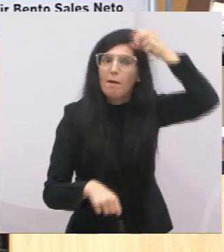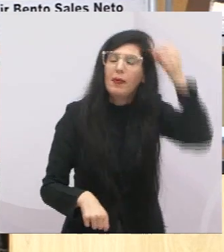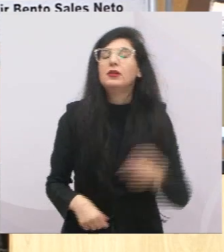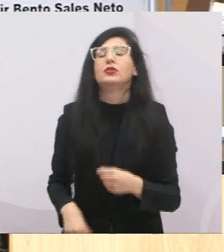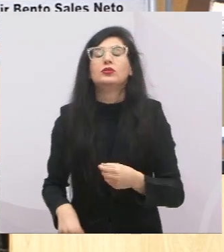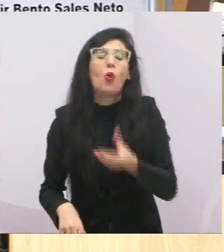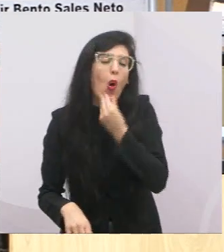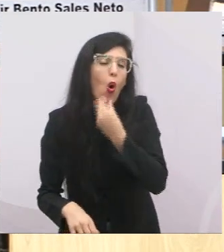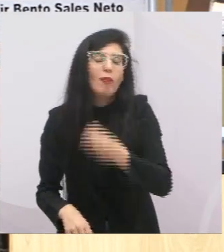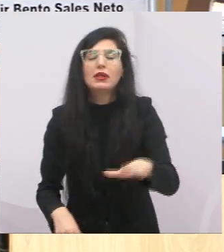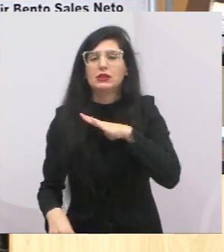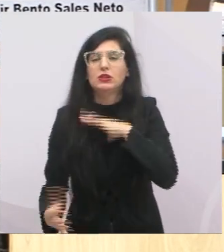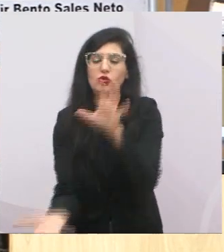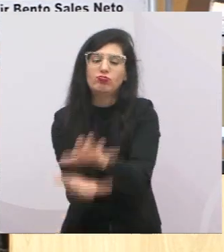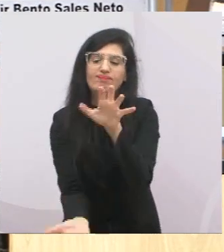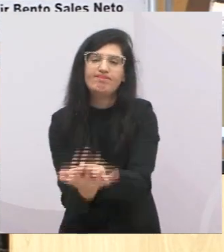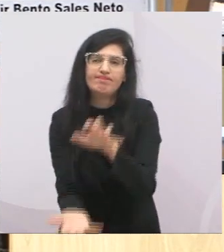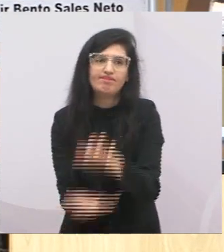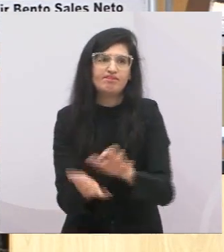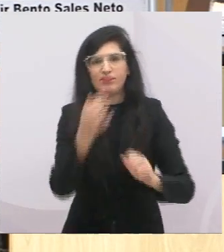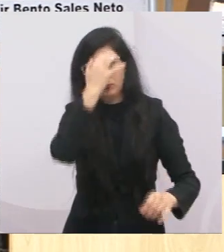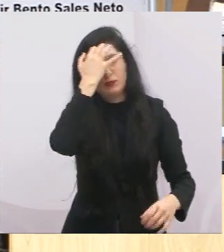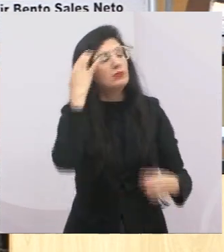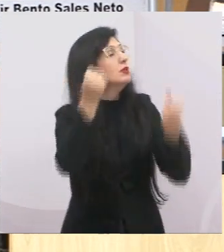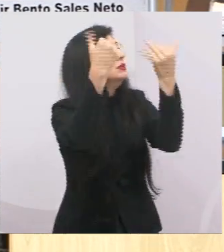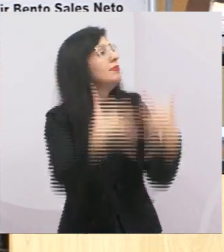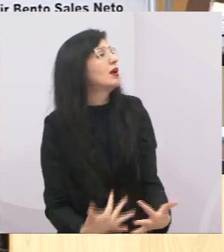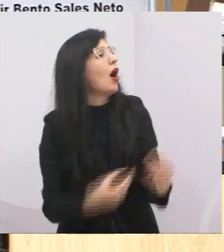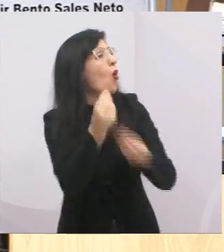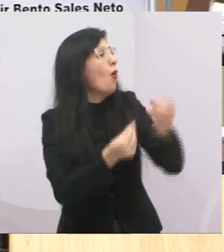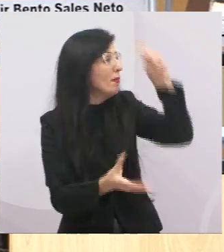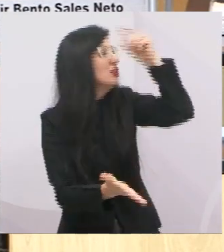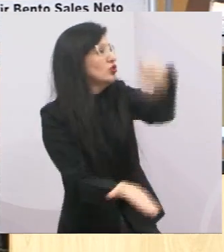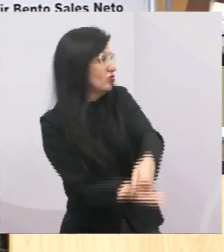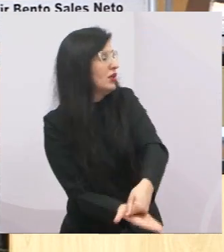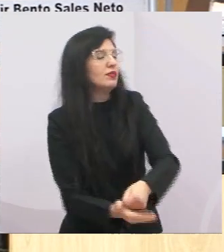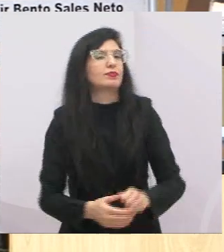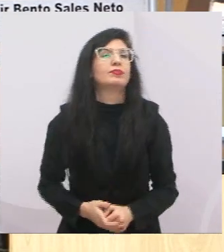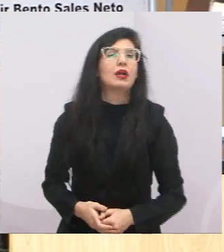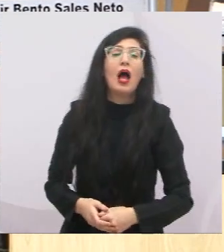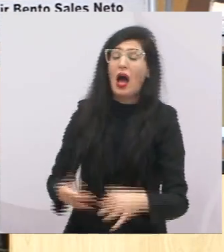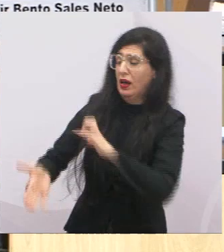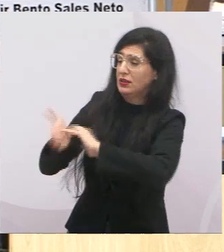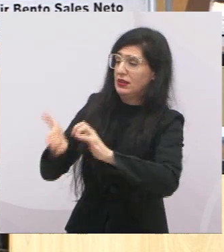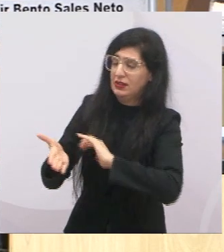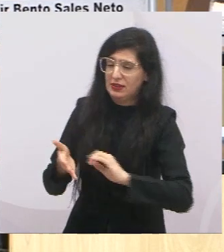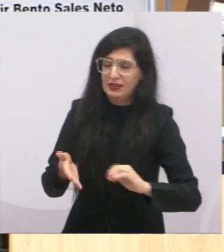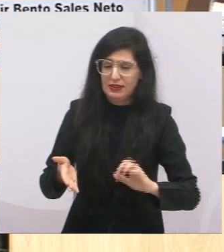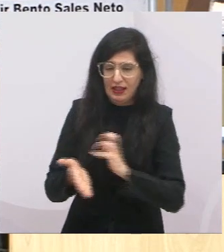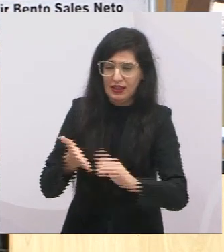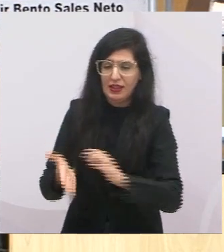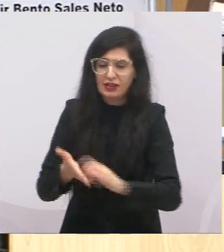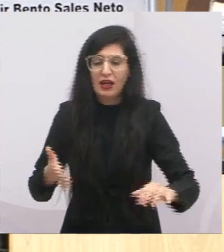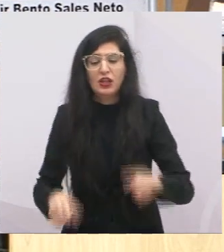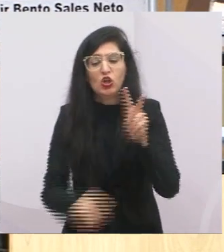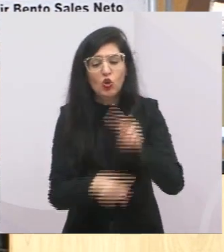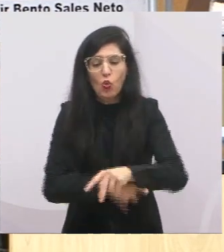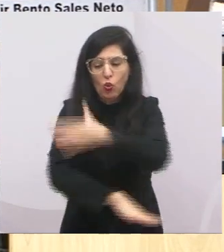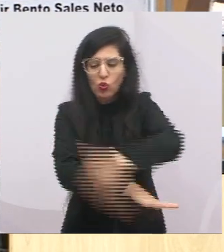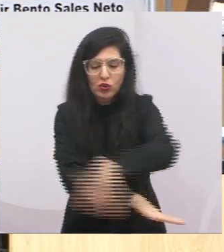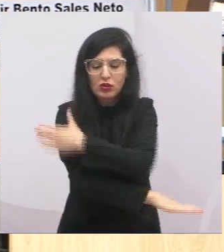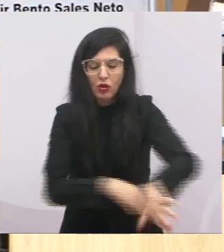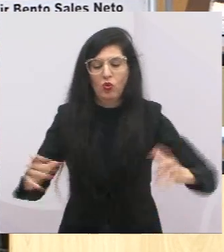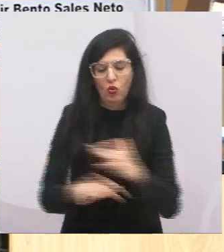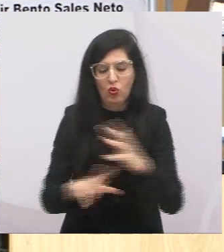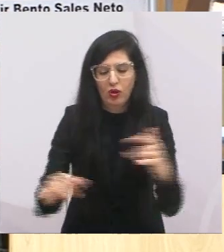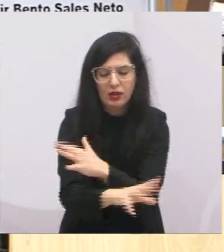Jacareí o seguinte pedido de informações. Primeiro, a Secretaria de Mobilidade Urbana tem conhecimento dos acidentes ocorridos na estrada do